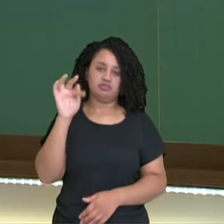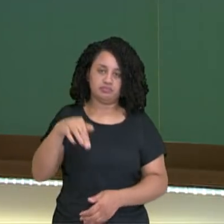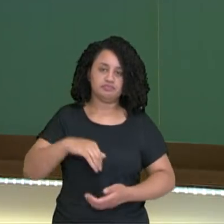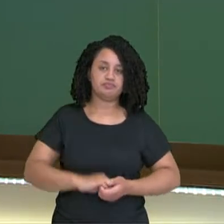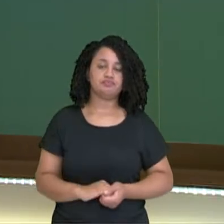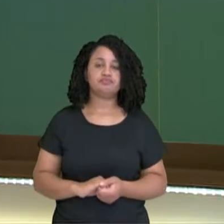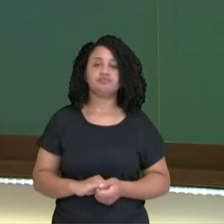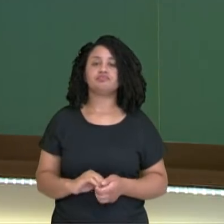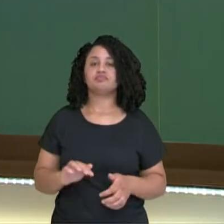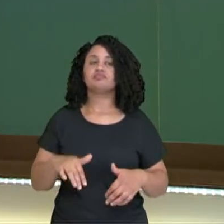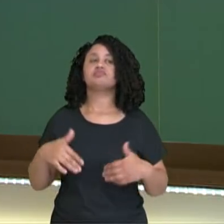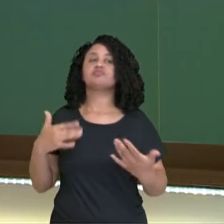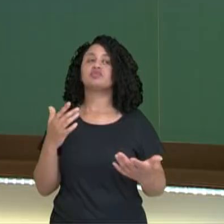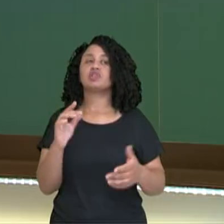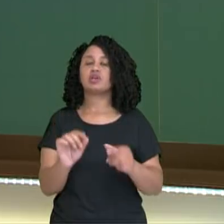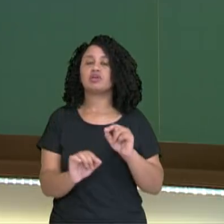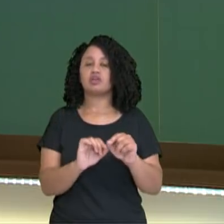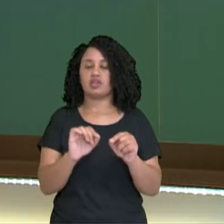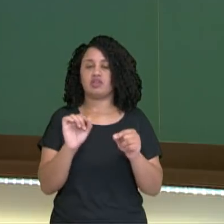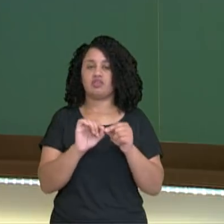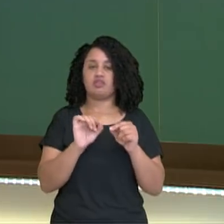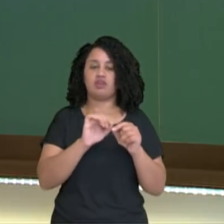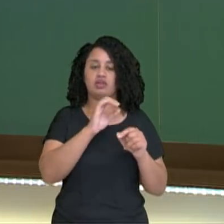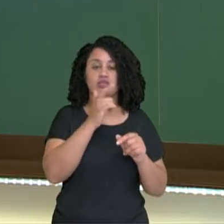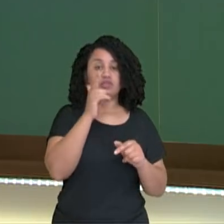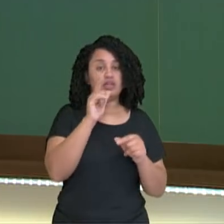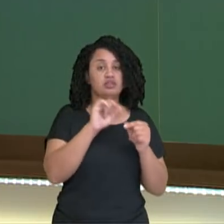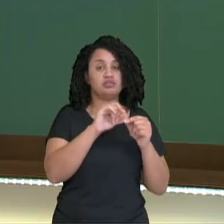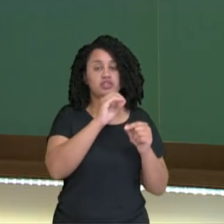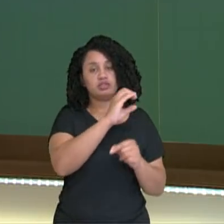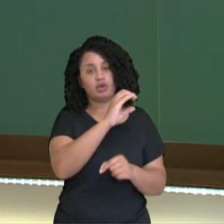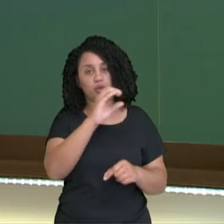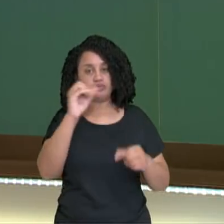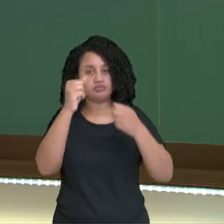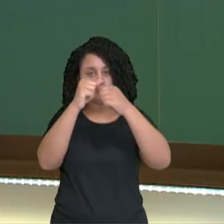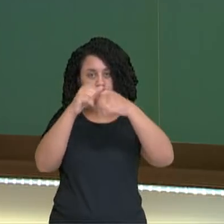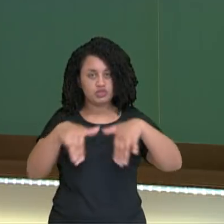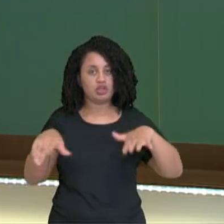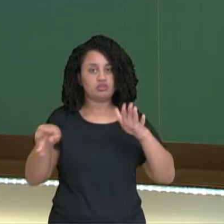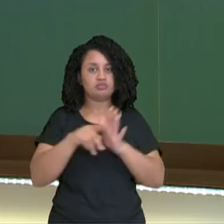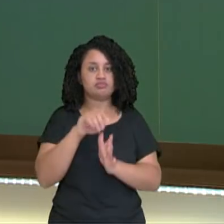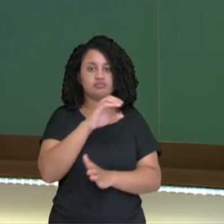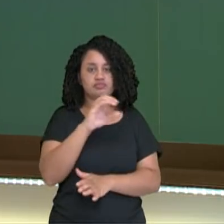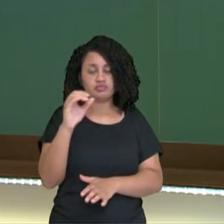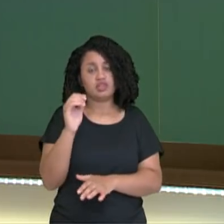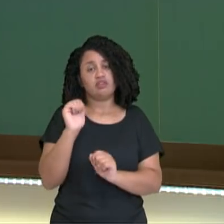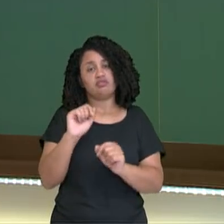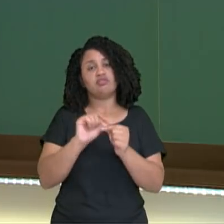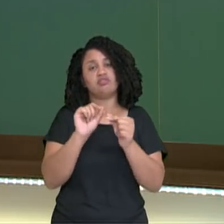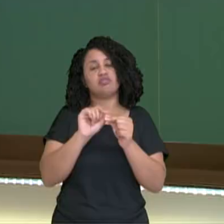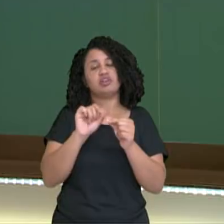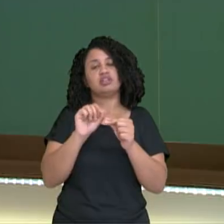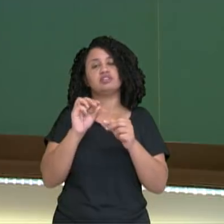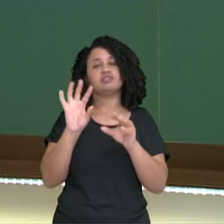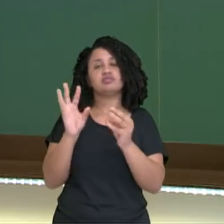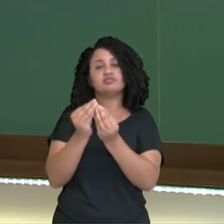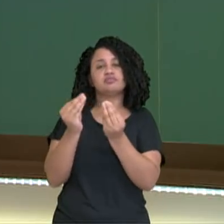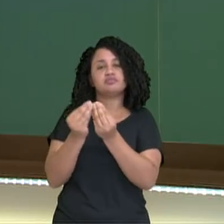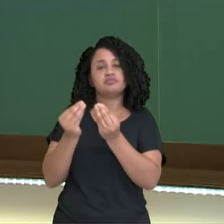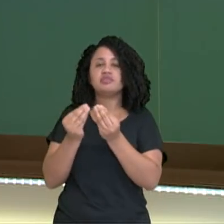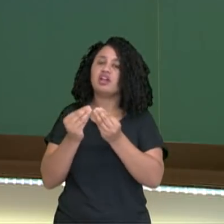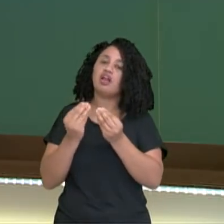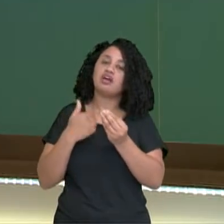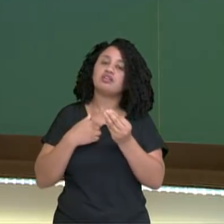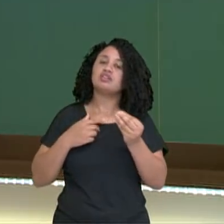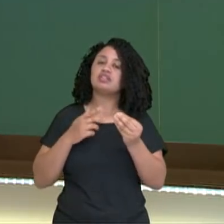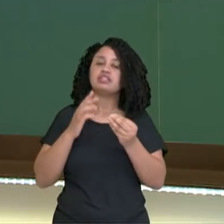aqui, eles formam encadeamento e isso dá estabilidade às moléculas. Existem outros elementos